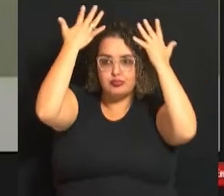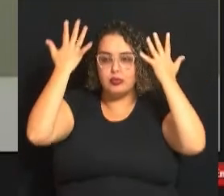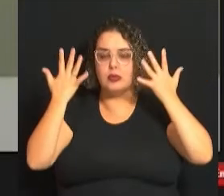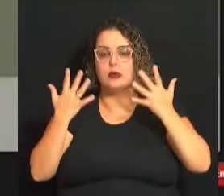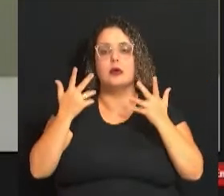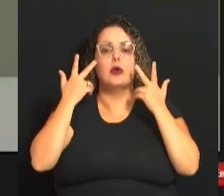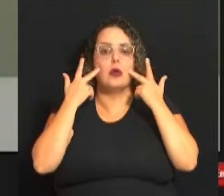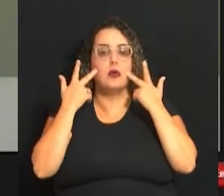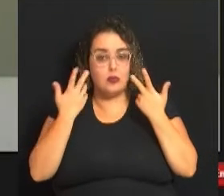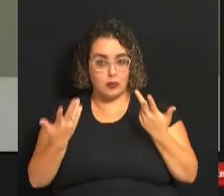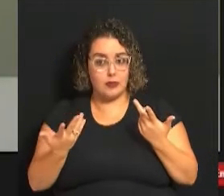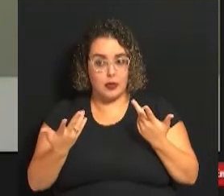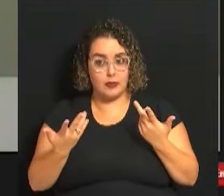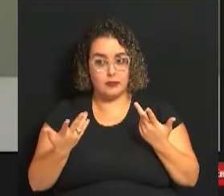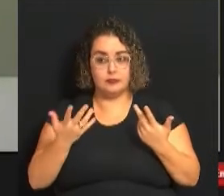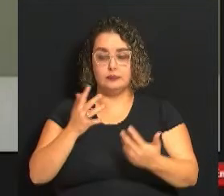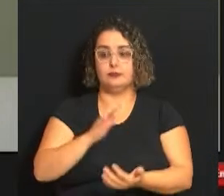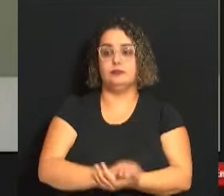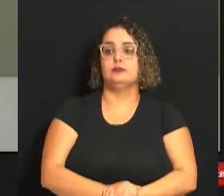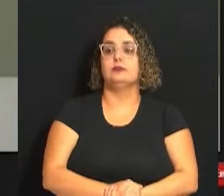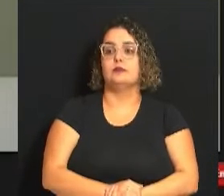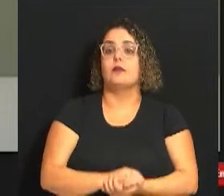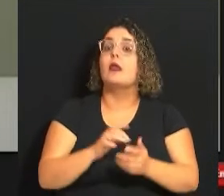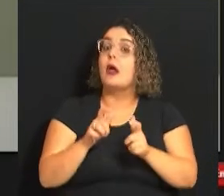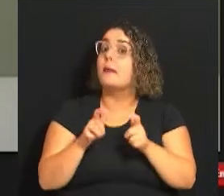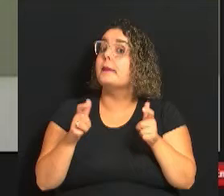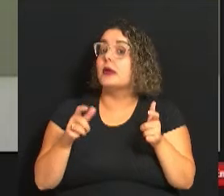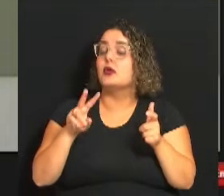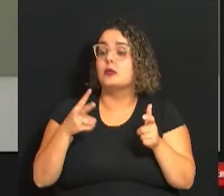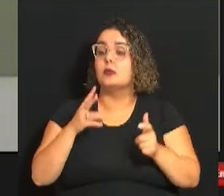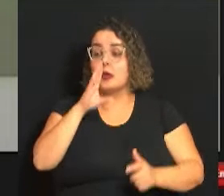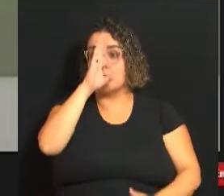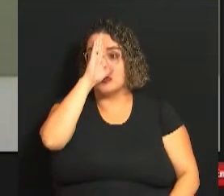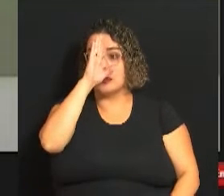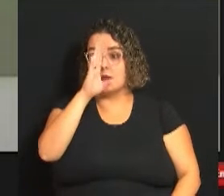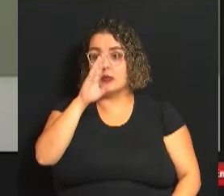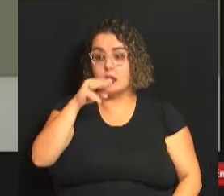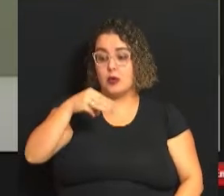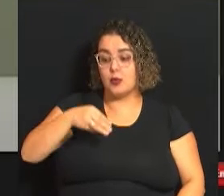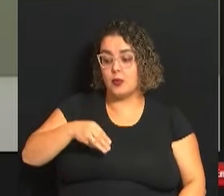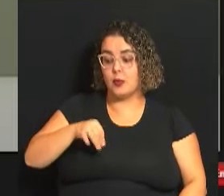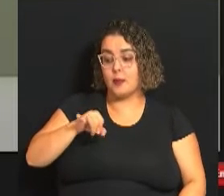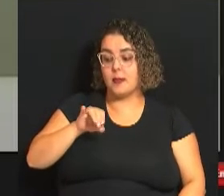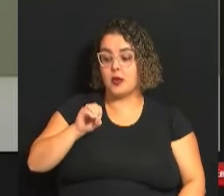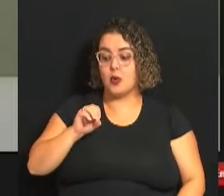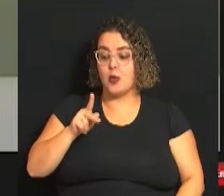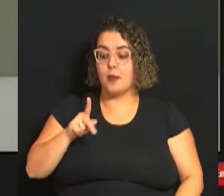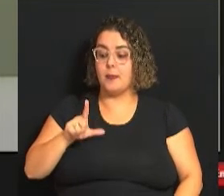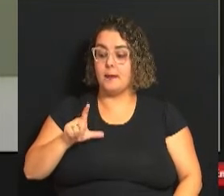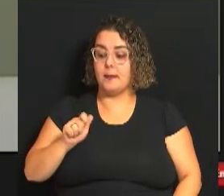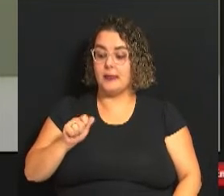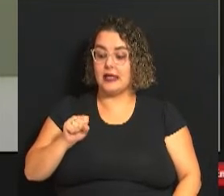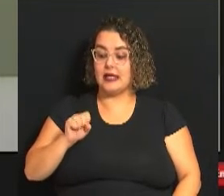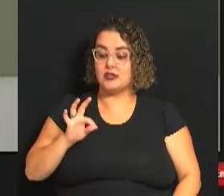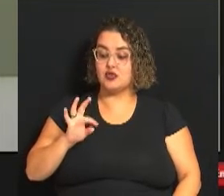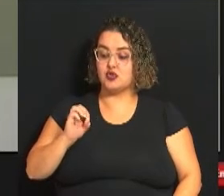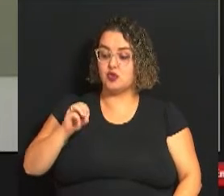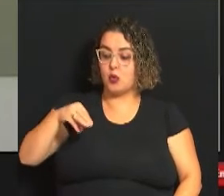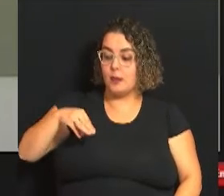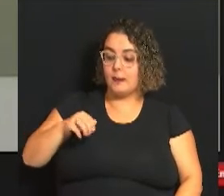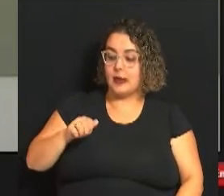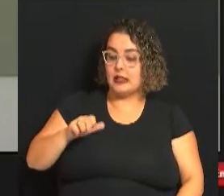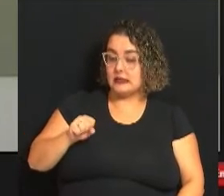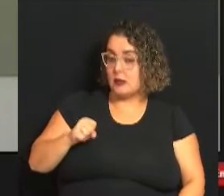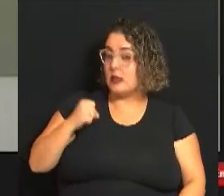normais. A grande maioria das vezes, principalmente os glioblastomas, os tumores mais agressivos,